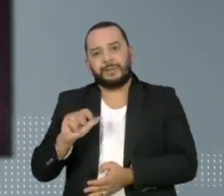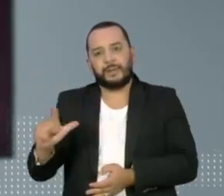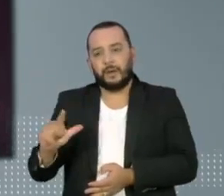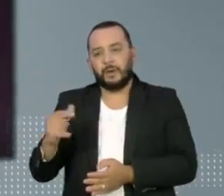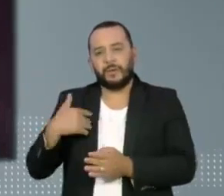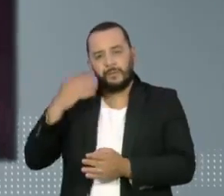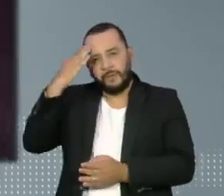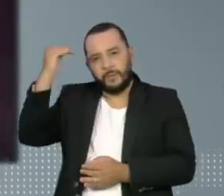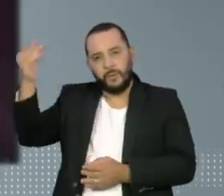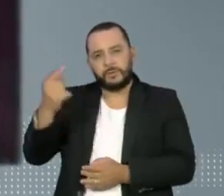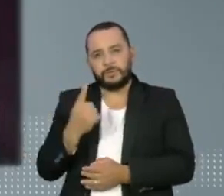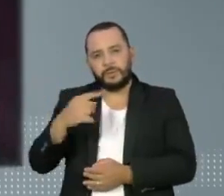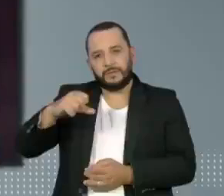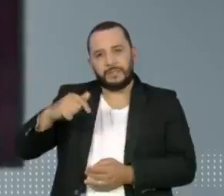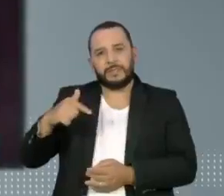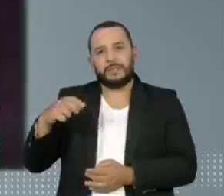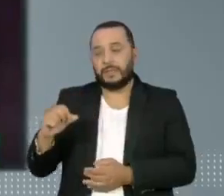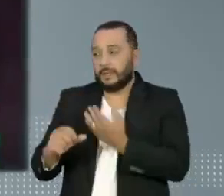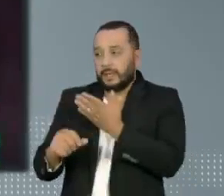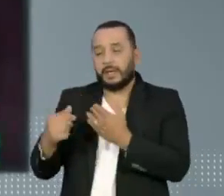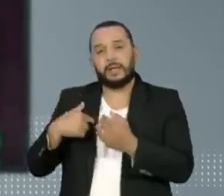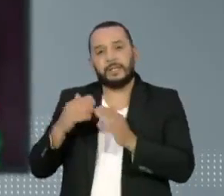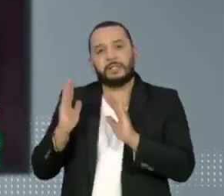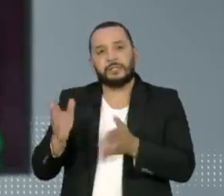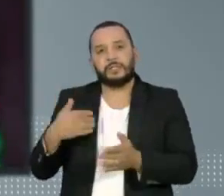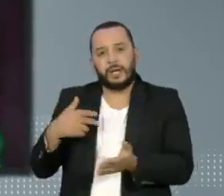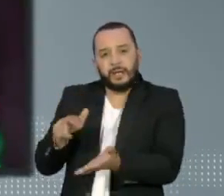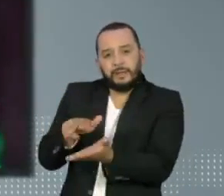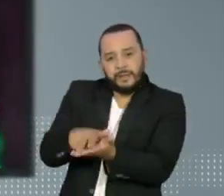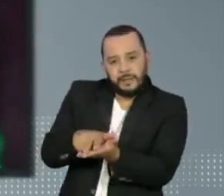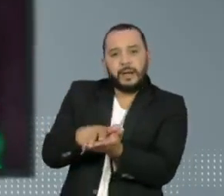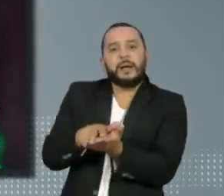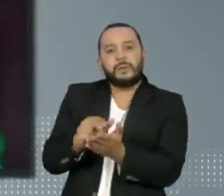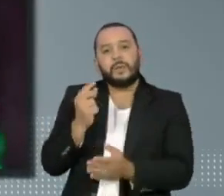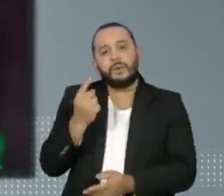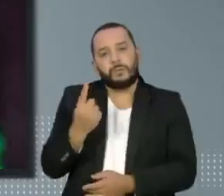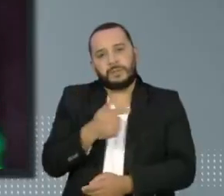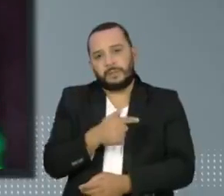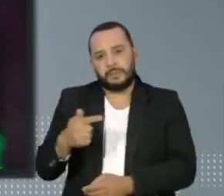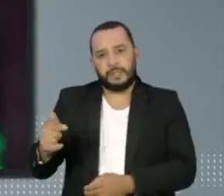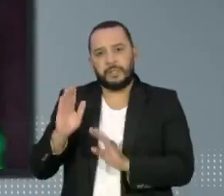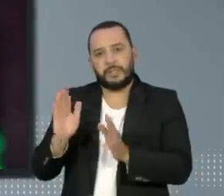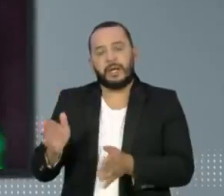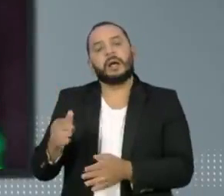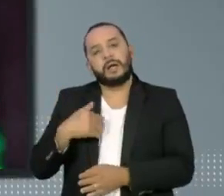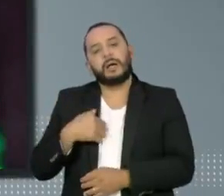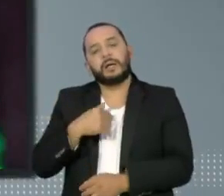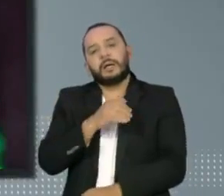Ubirani tinha 80 anos e estava internado há mais de uma semana numa clínica no Rio de Janeiro.